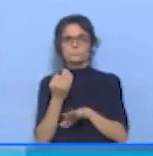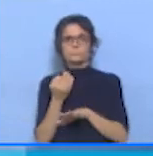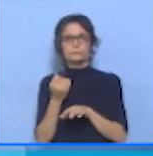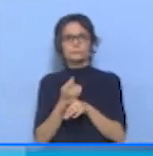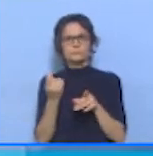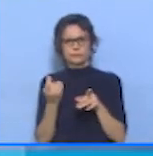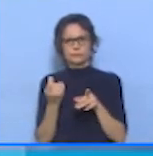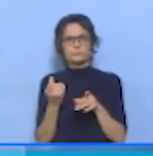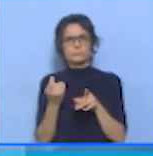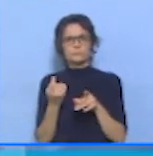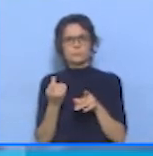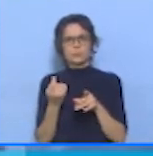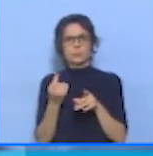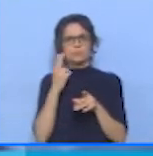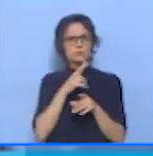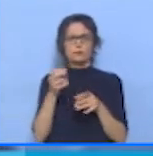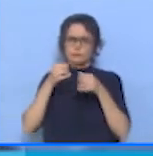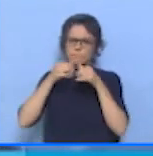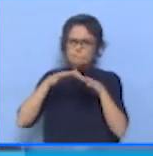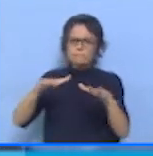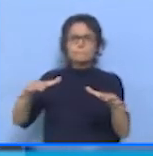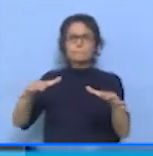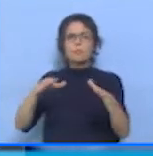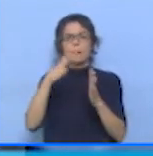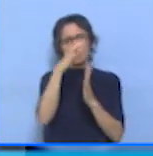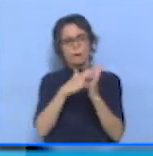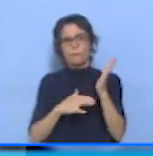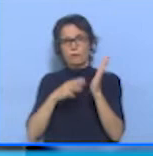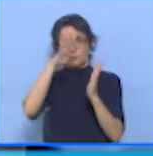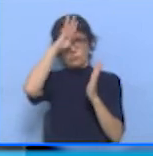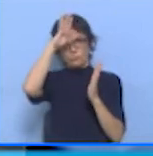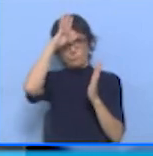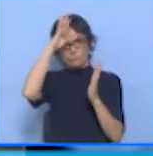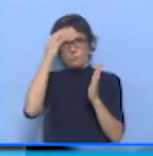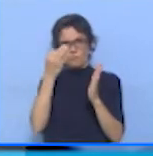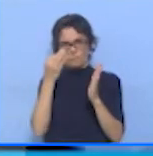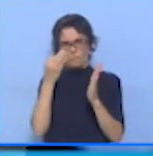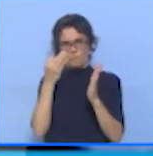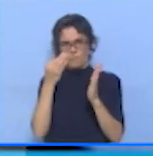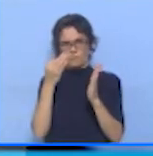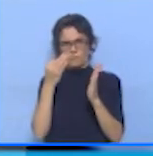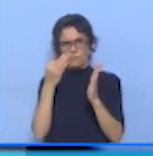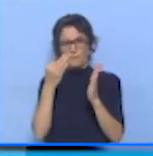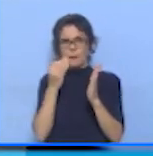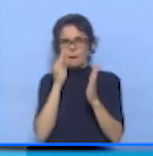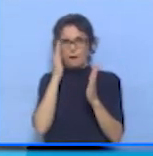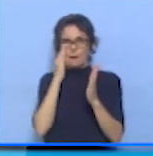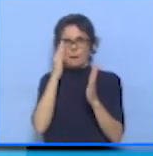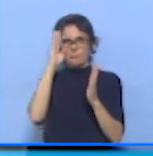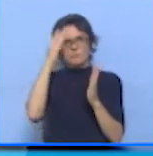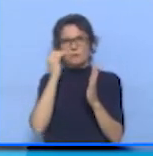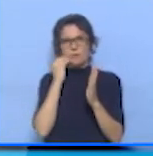bom acolhimento, porque o texto do Papa Francisco consegue dosear, acho eu, de